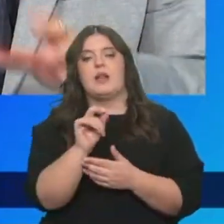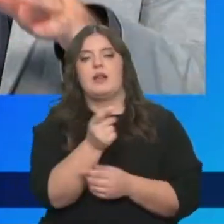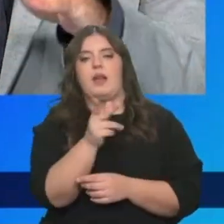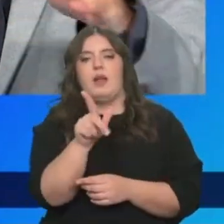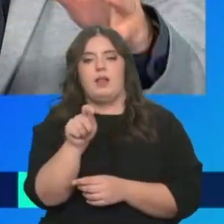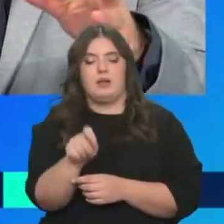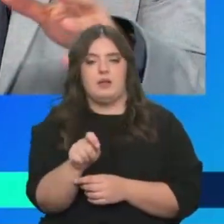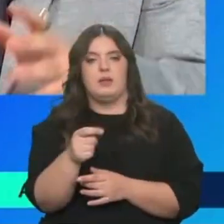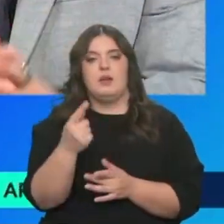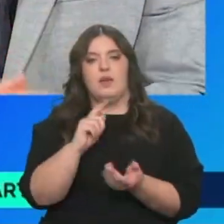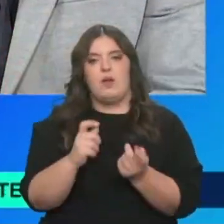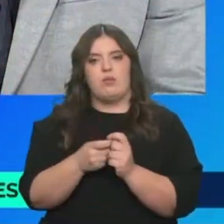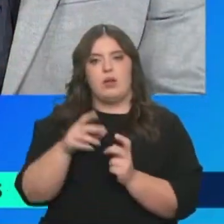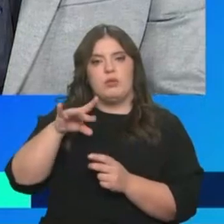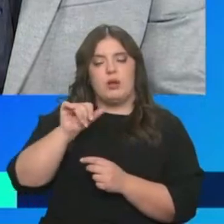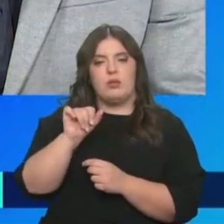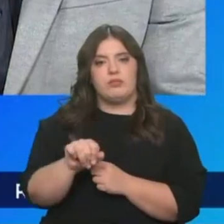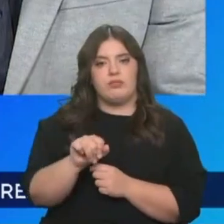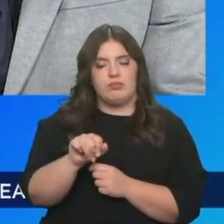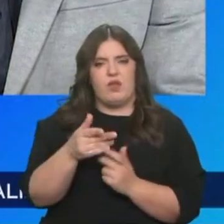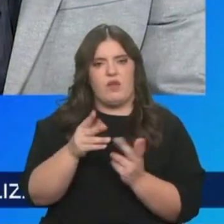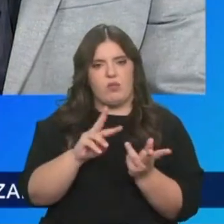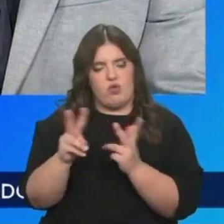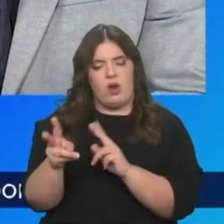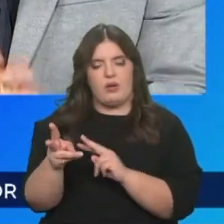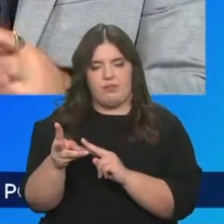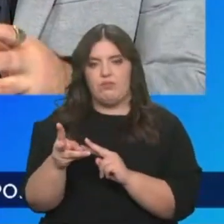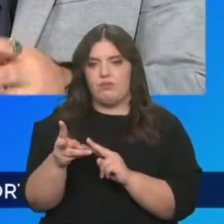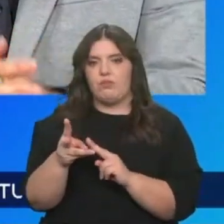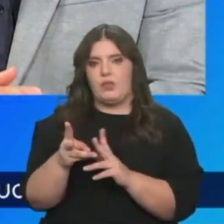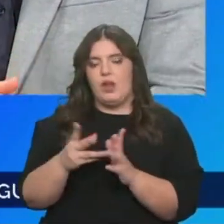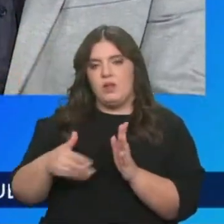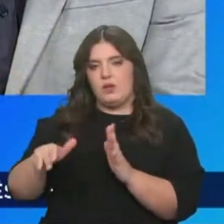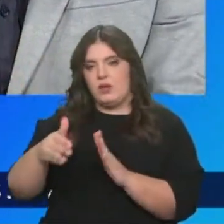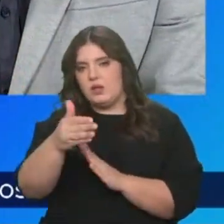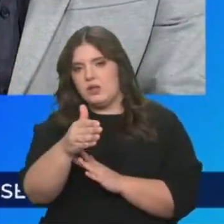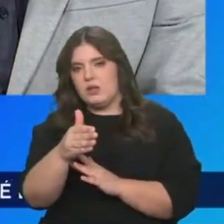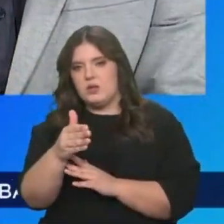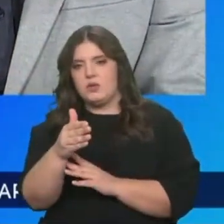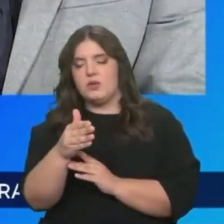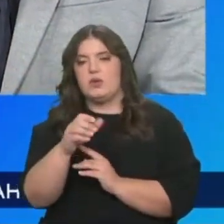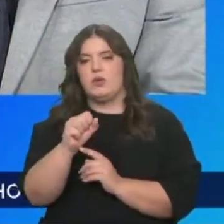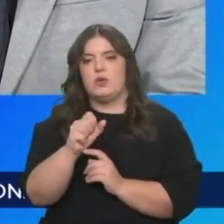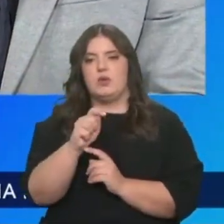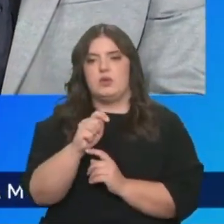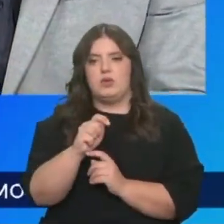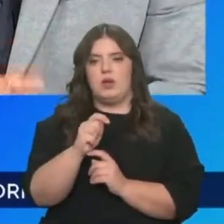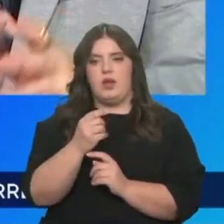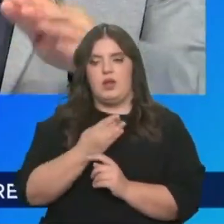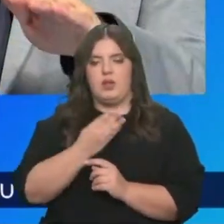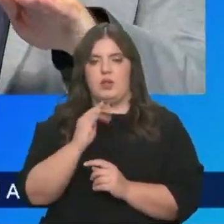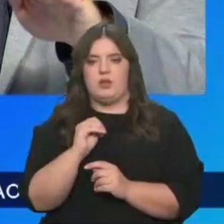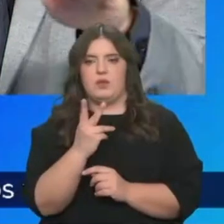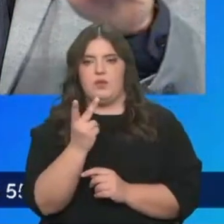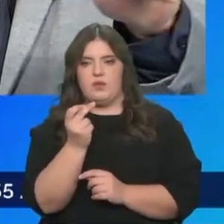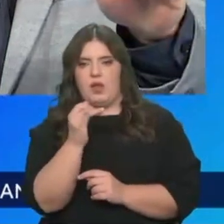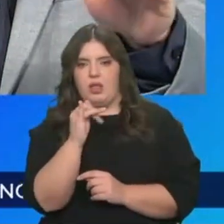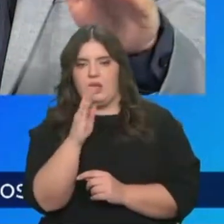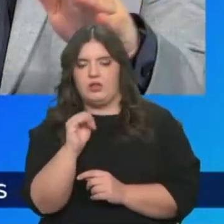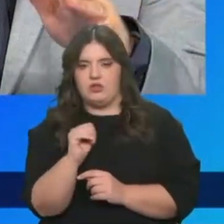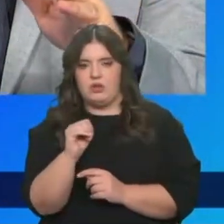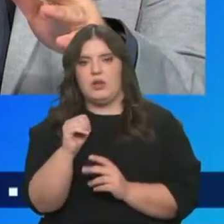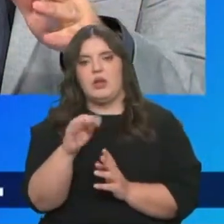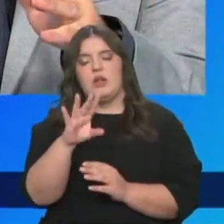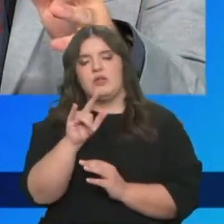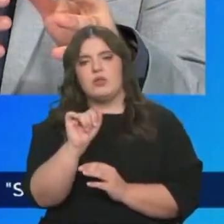ele vai mudar de sítio. Ele vai dirigir-se depois para os Geddes Valleys, mas este sítio que nós estamos a